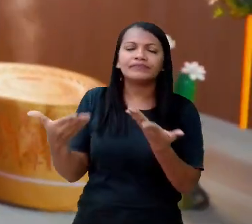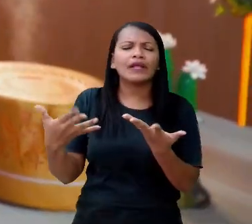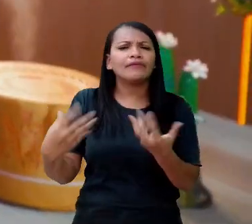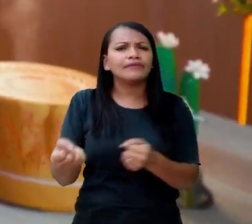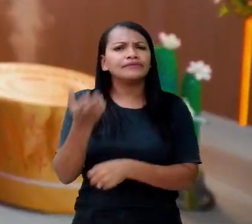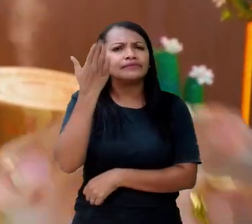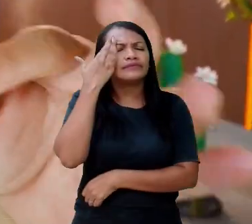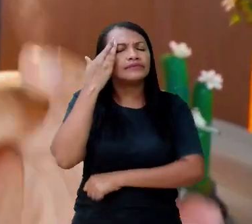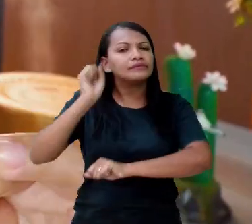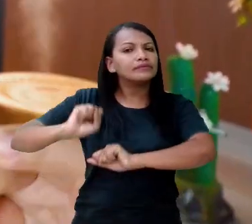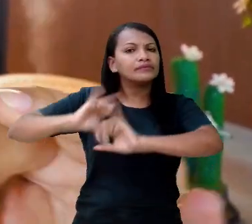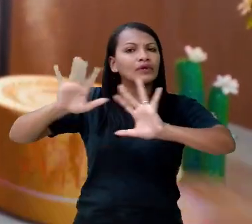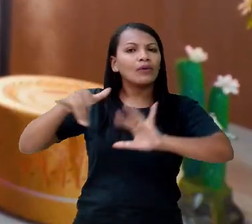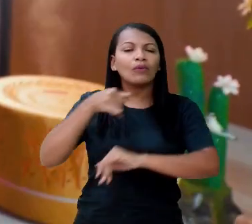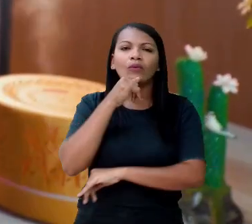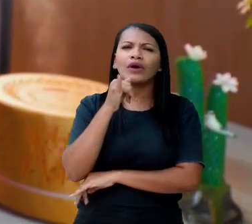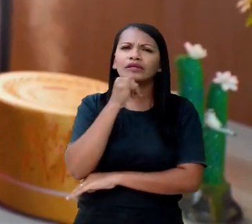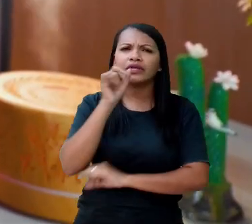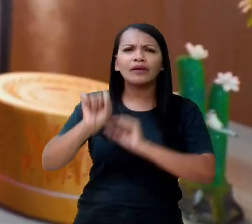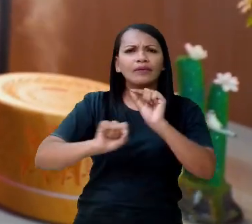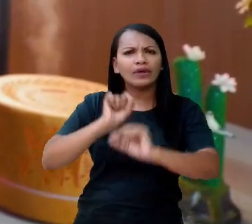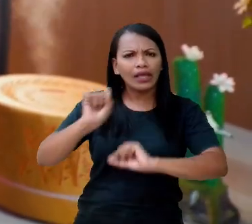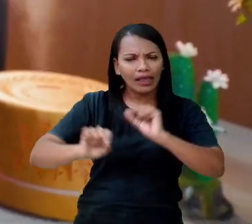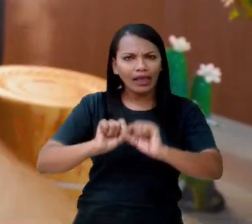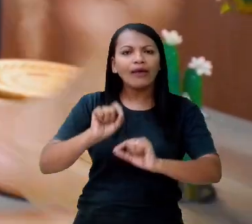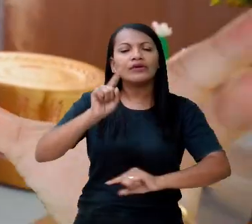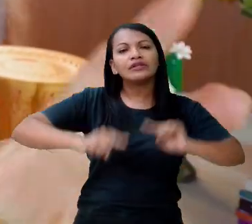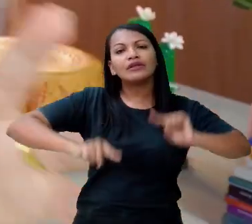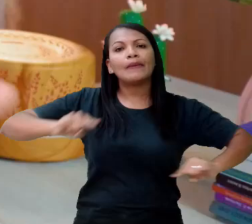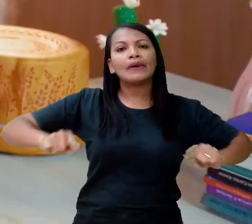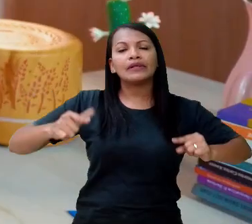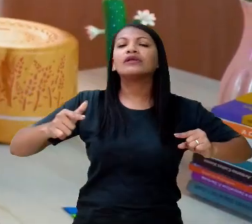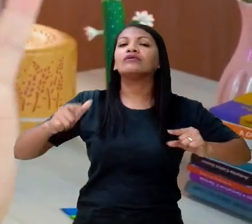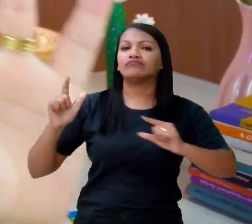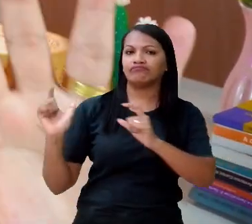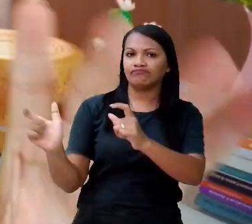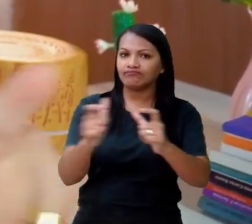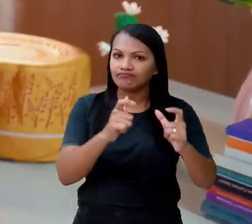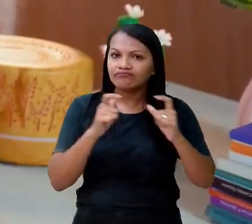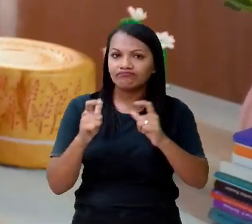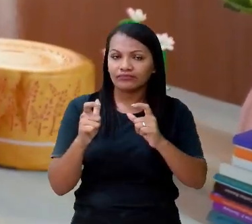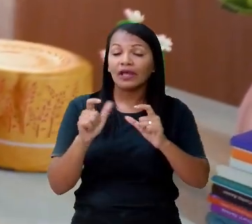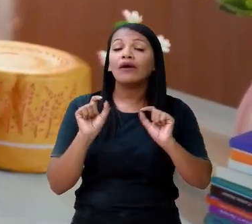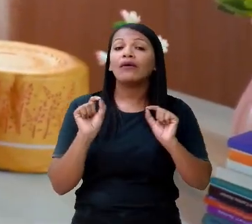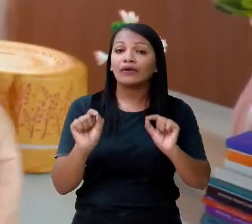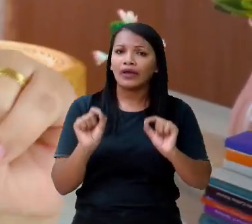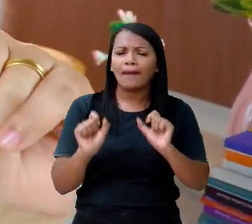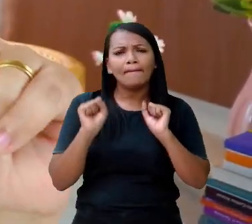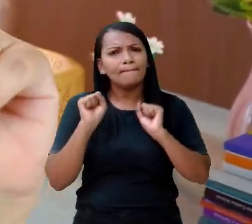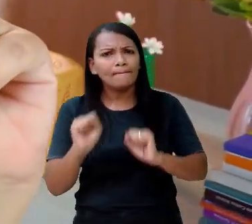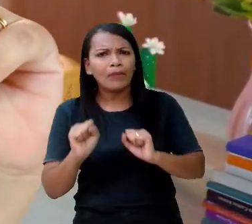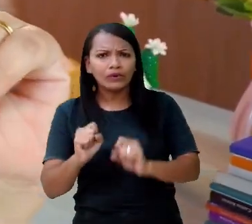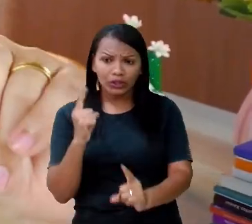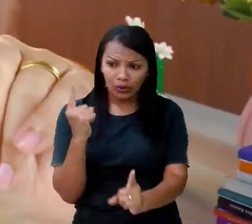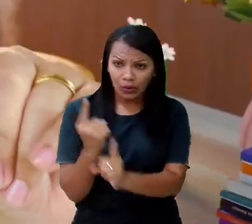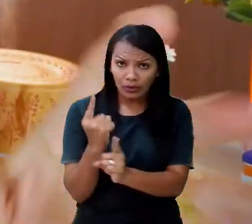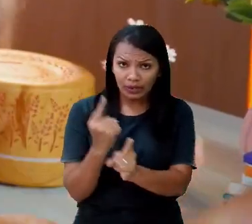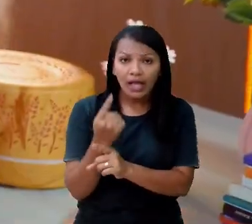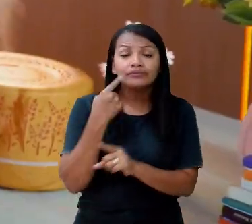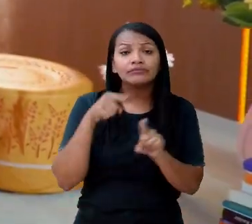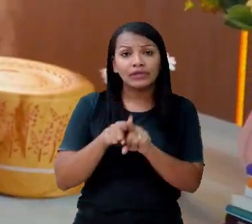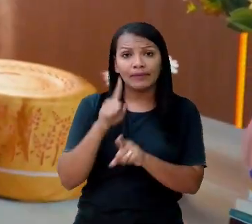entender melhor. Um exemplo clássico de variação de região ou regionalismo, vocês podem encontrar esse termo por